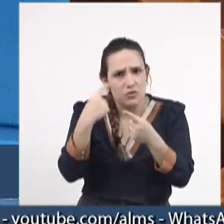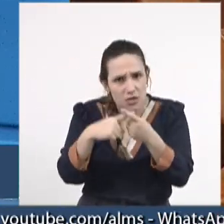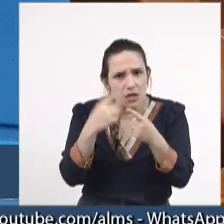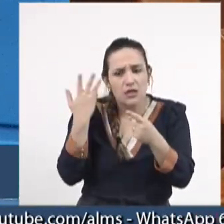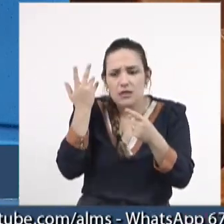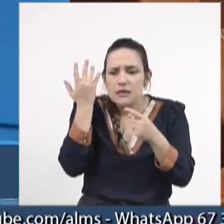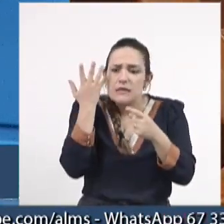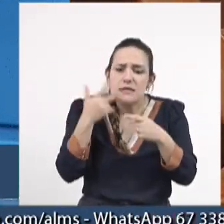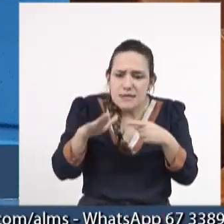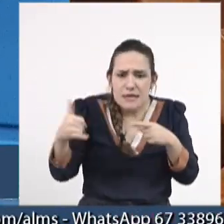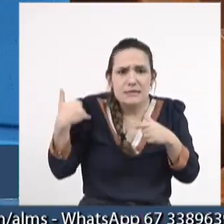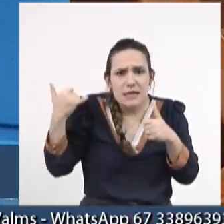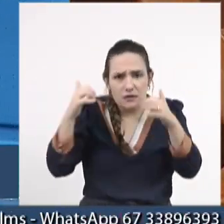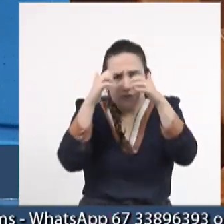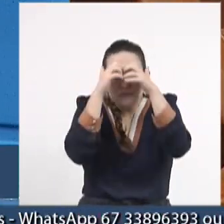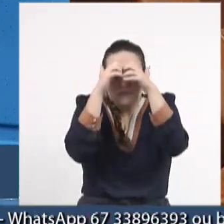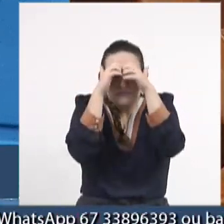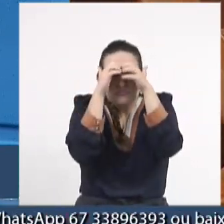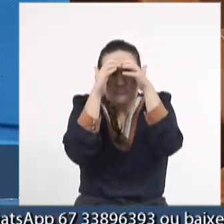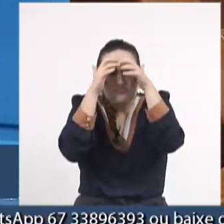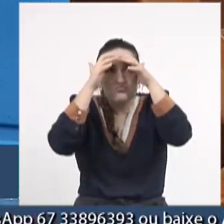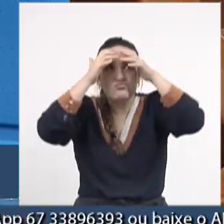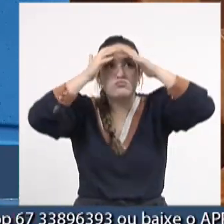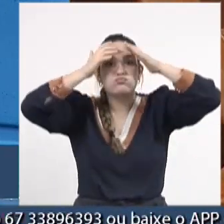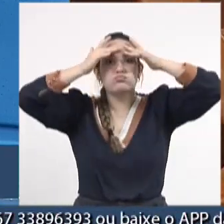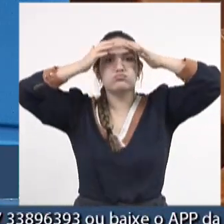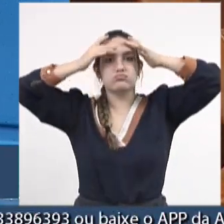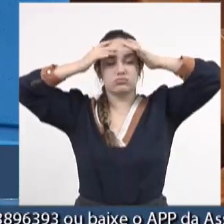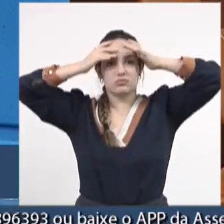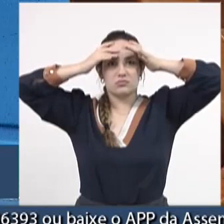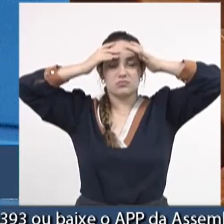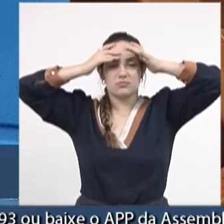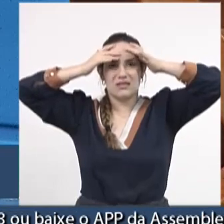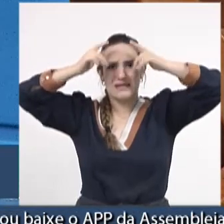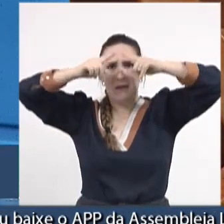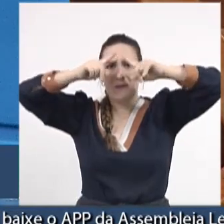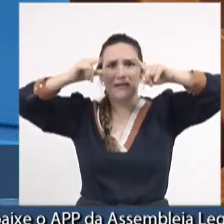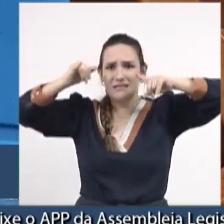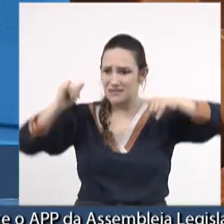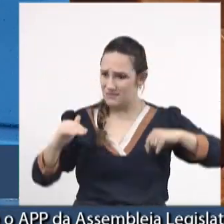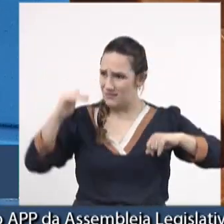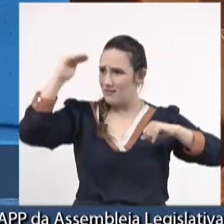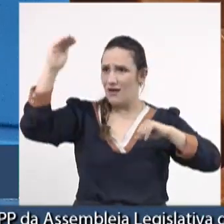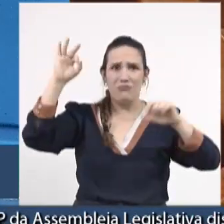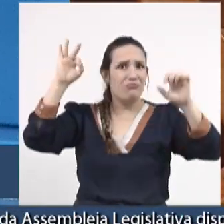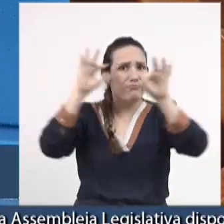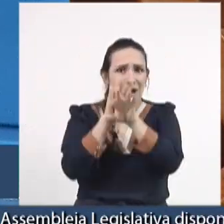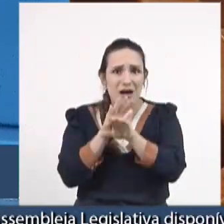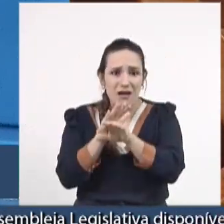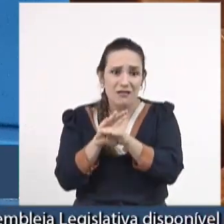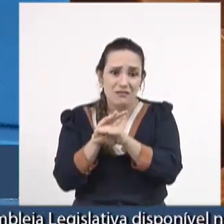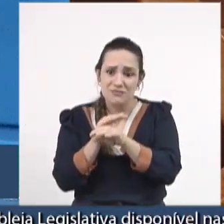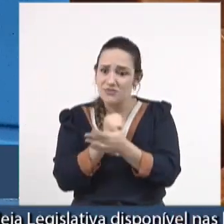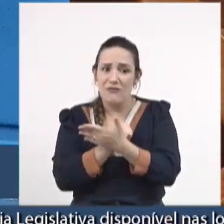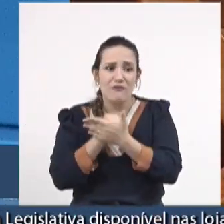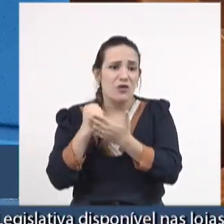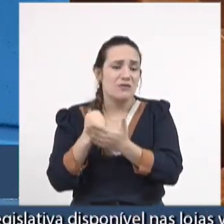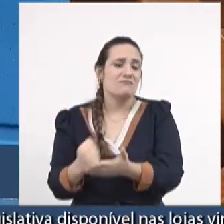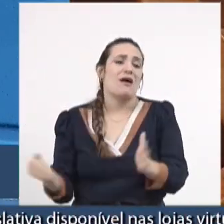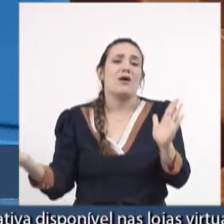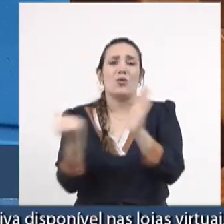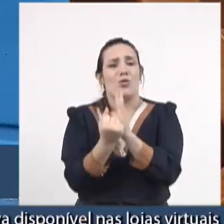não dá sustentação, não adianta nada você querer cobrar que o seu filho vá ser um homem de bem. Então, essas